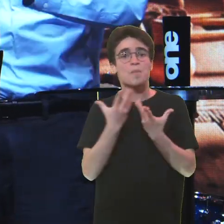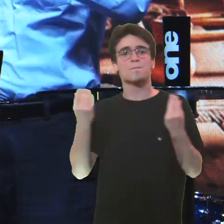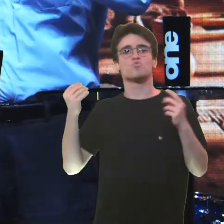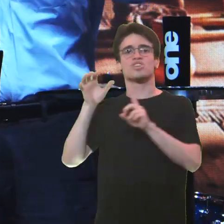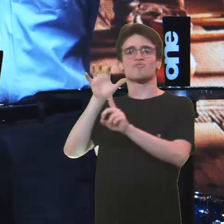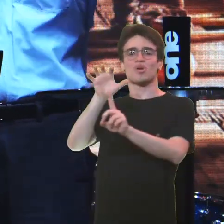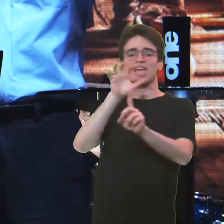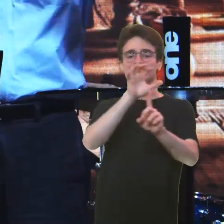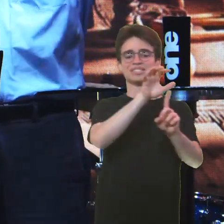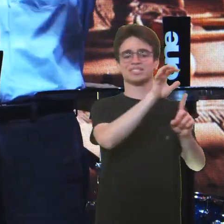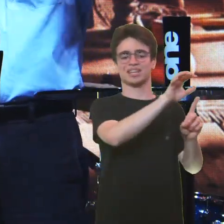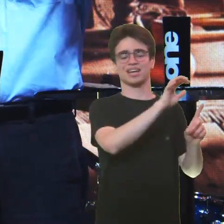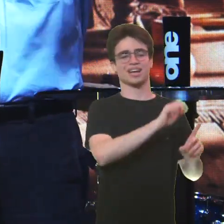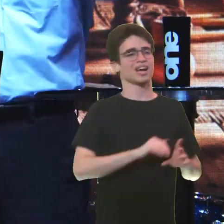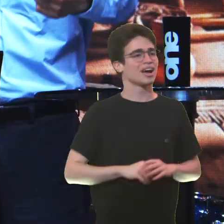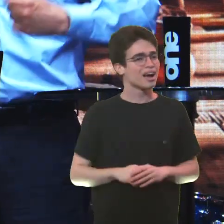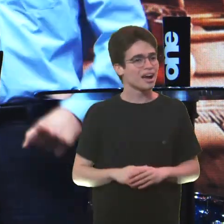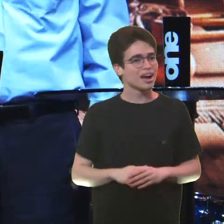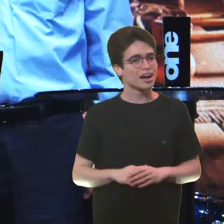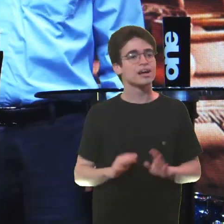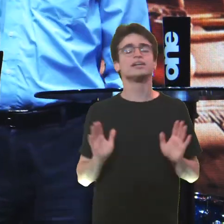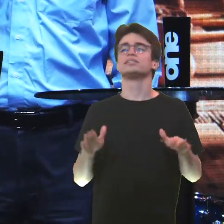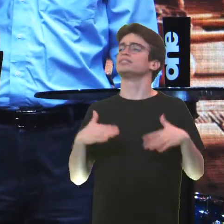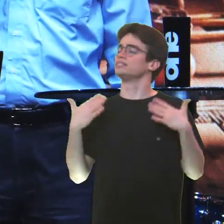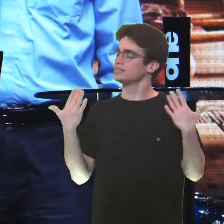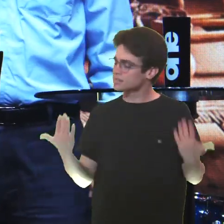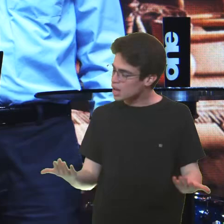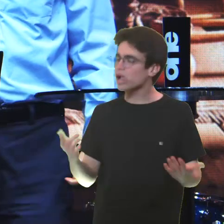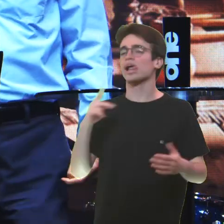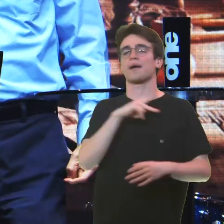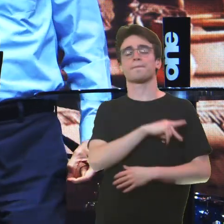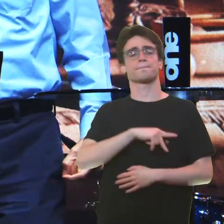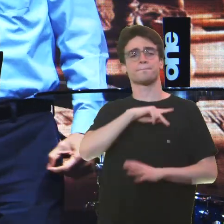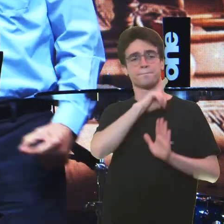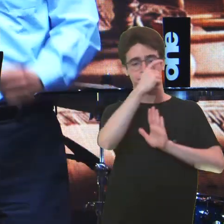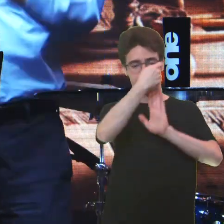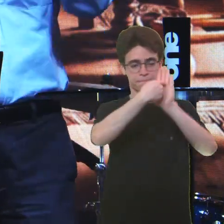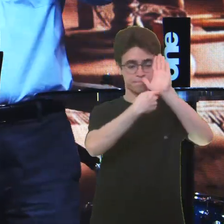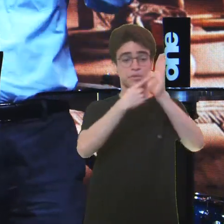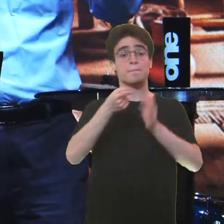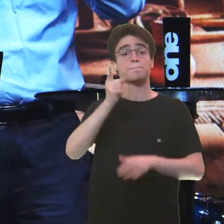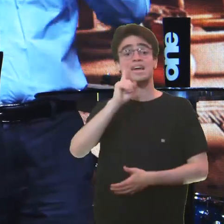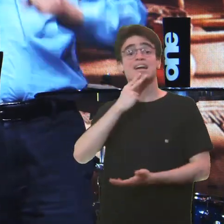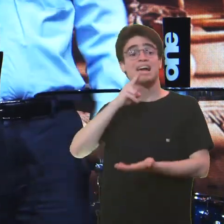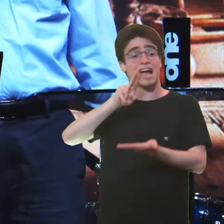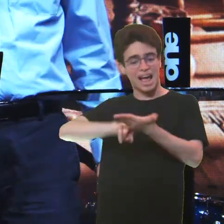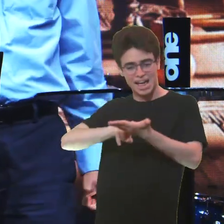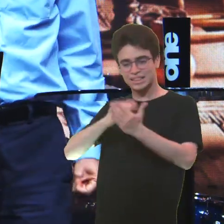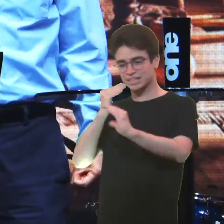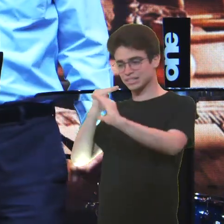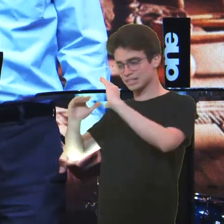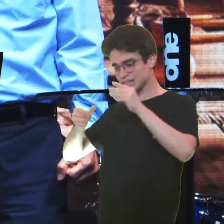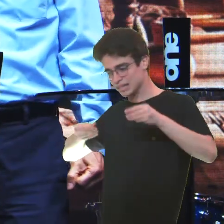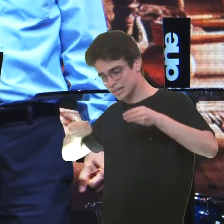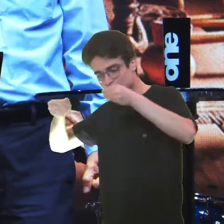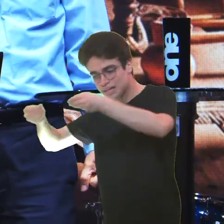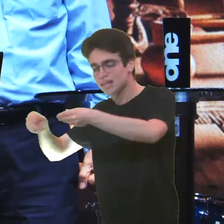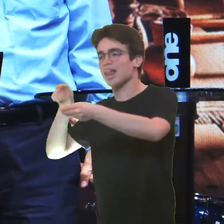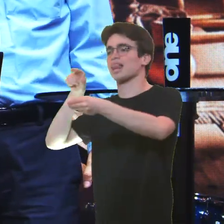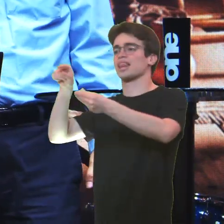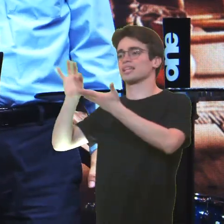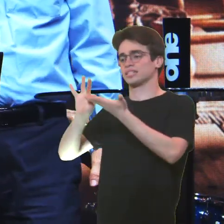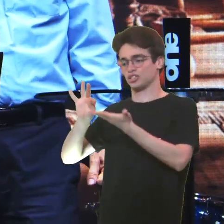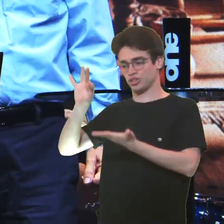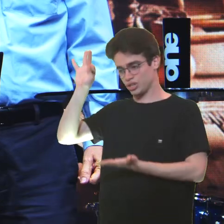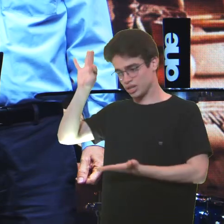cuando él escribe su E primera quando ele carta escreve a a sua los primeira carta aos tesalonicenses, Tessalonicenses, que es la primera carta que Pablo que é a escribió, primeira carta que